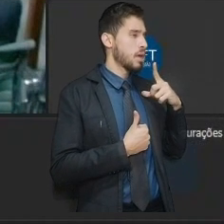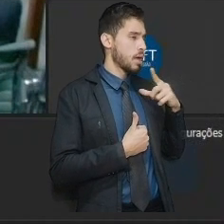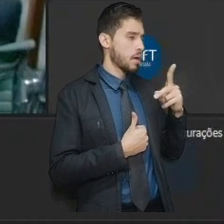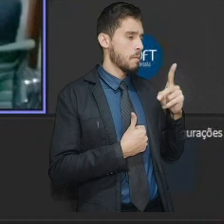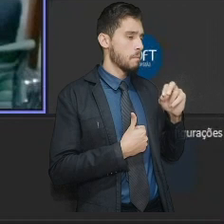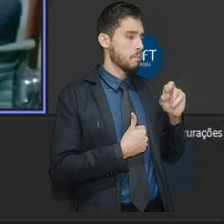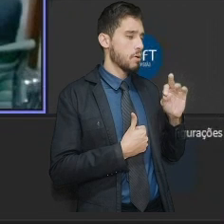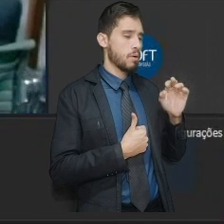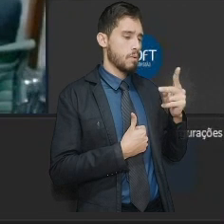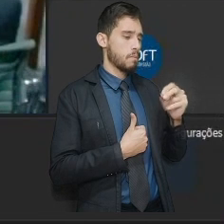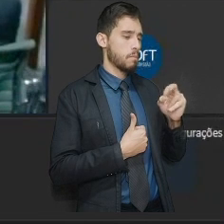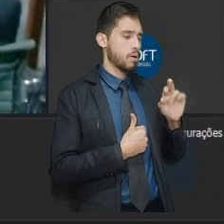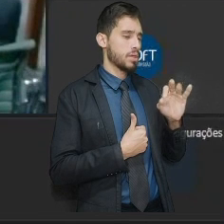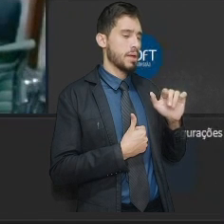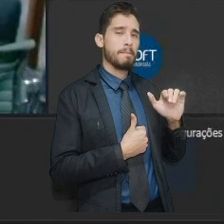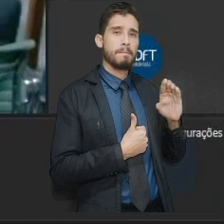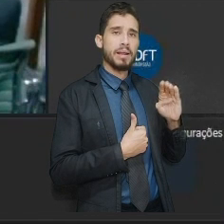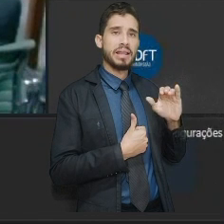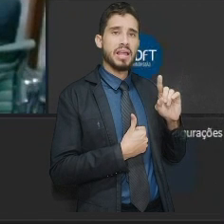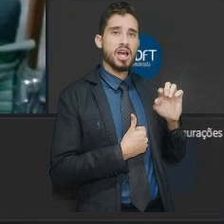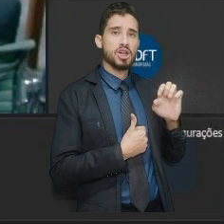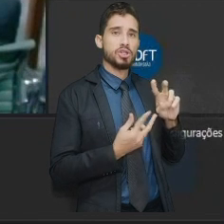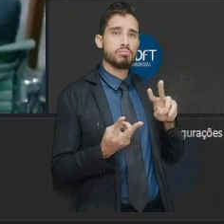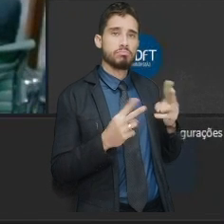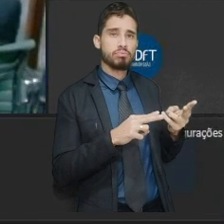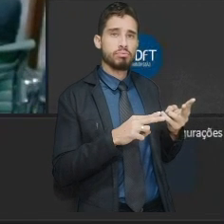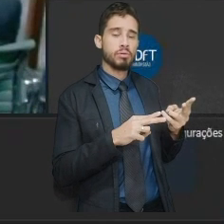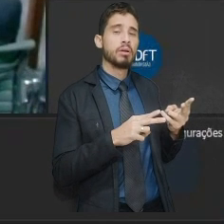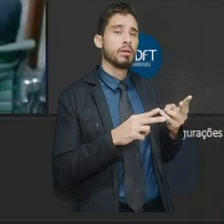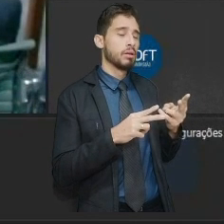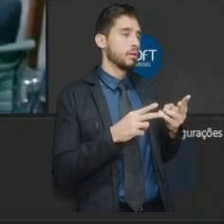de portabilidade, mas, na realidade,